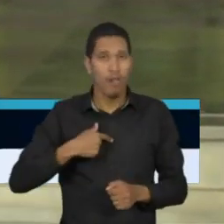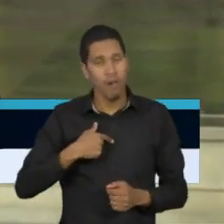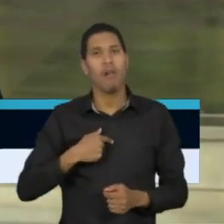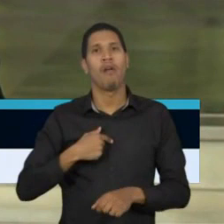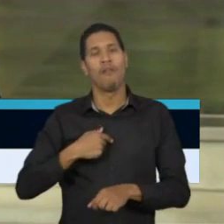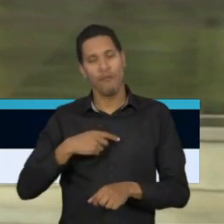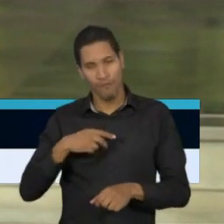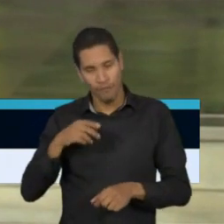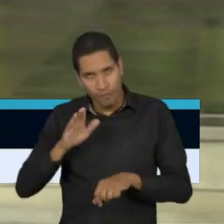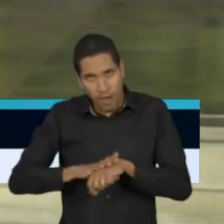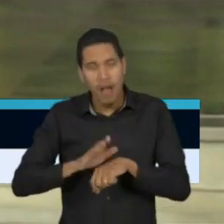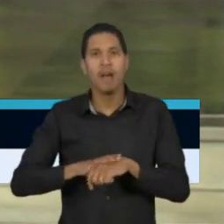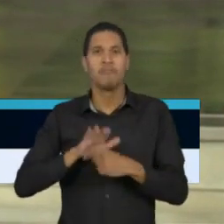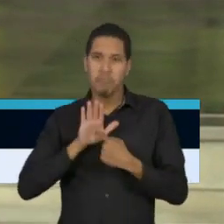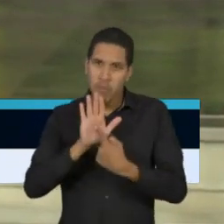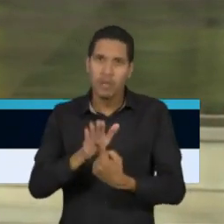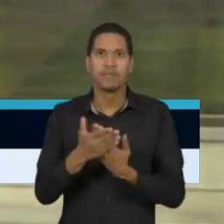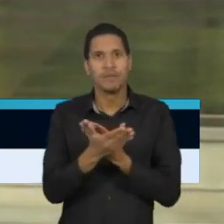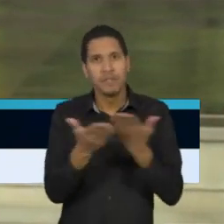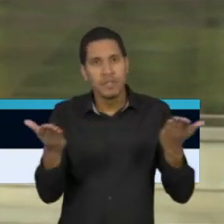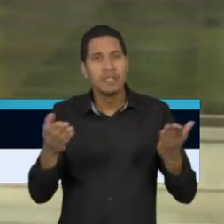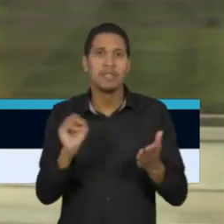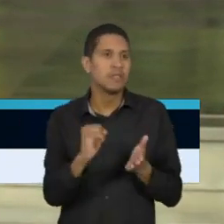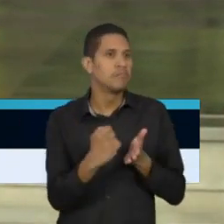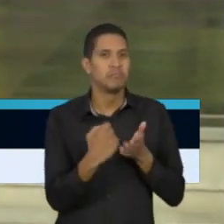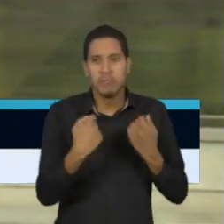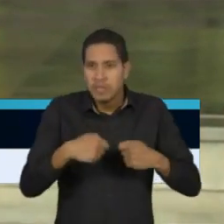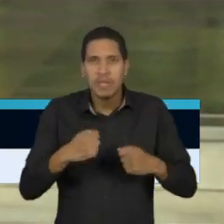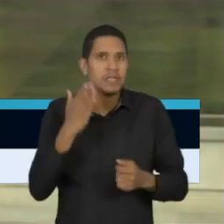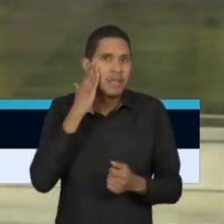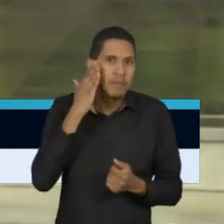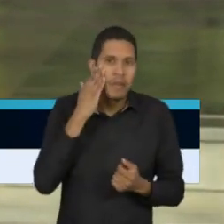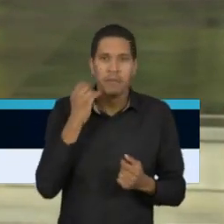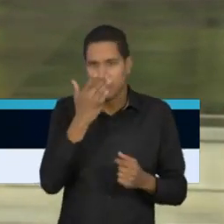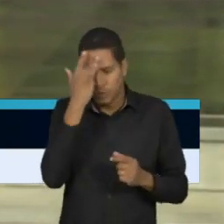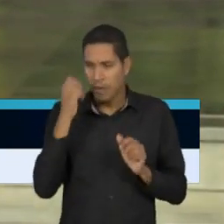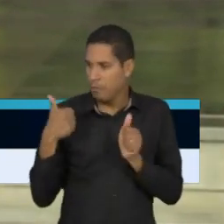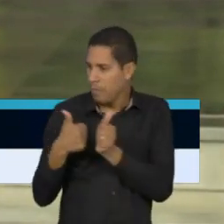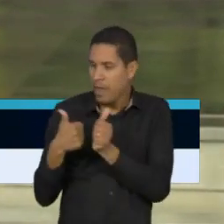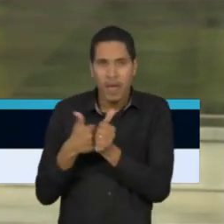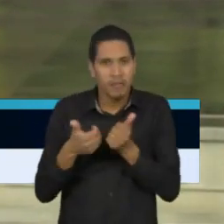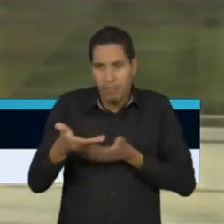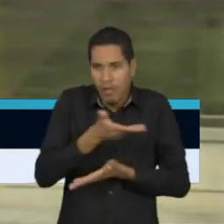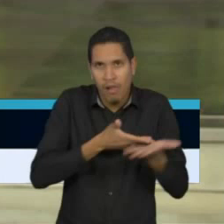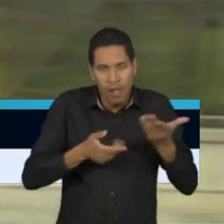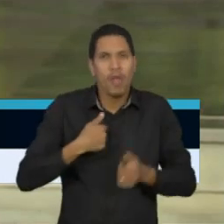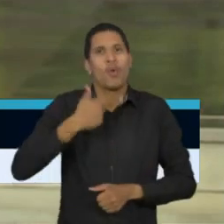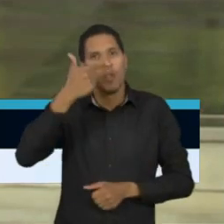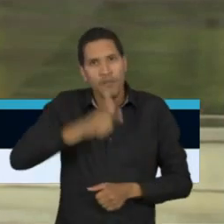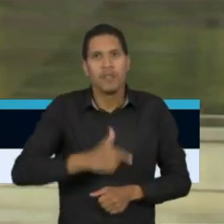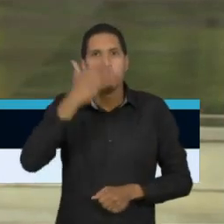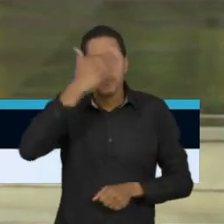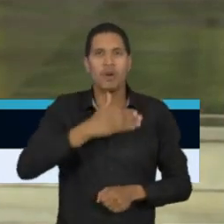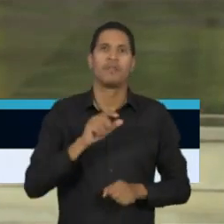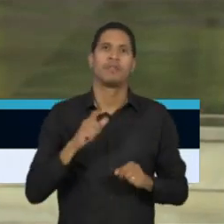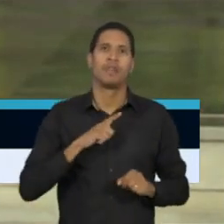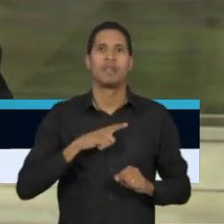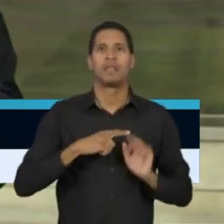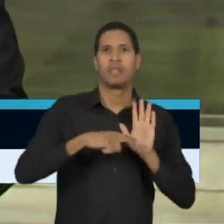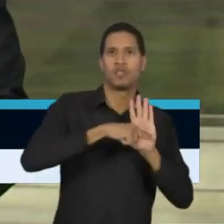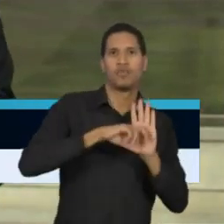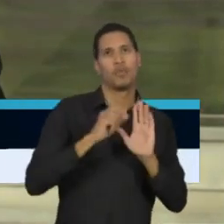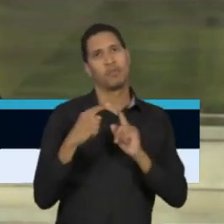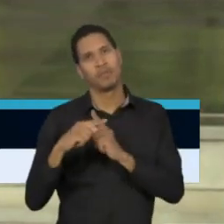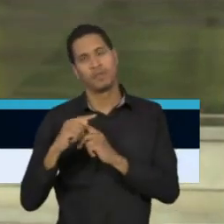houver necessidade, outras pessoas próximas que estiverem infectadas, farei novamente o teste. Vamos então à primeira pergunta,